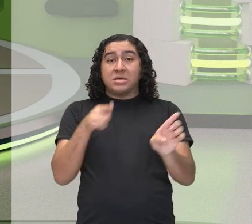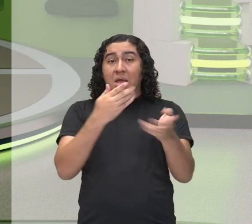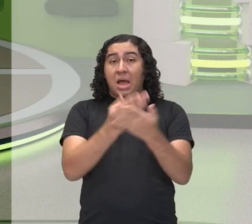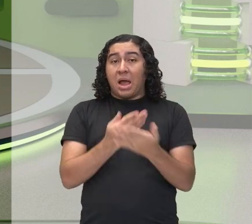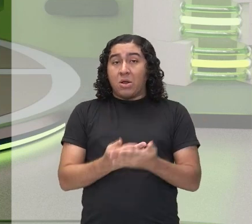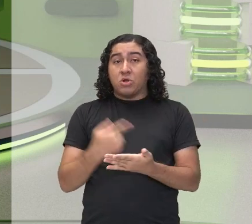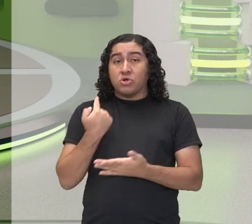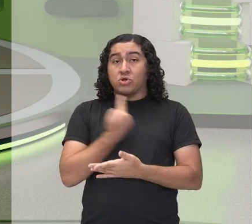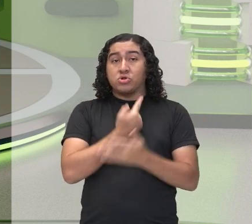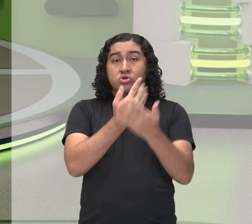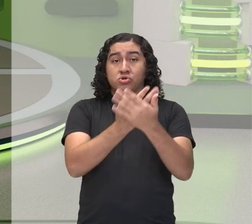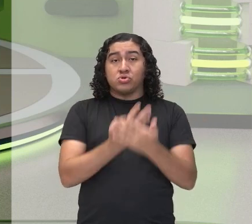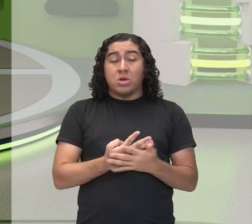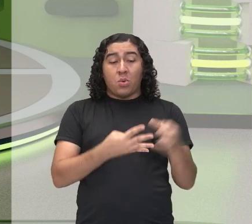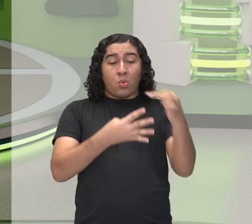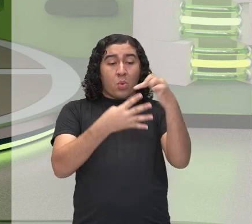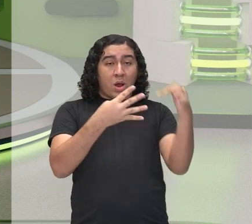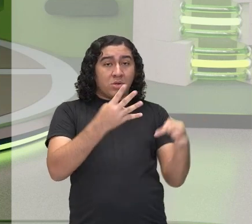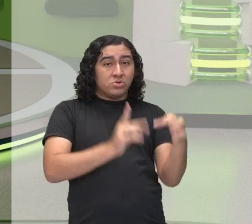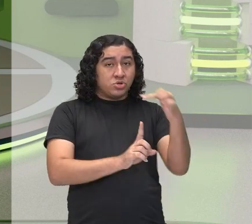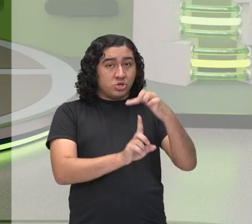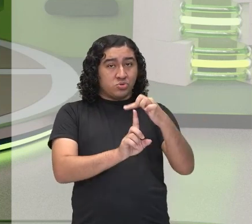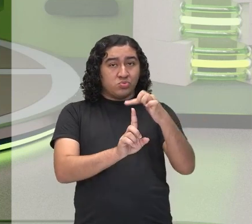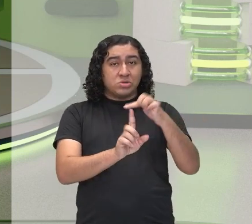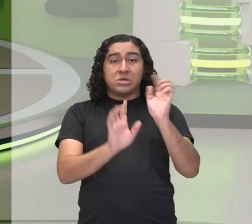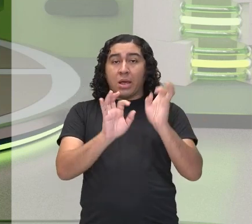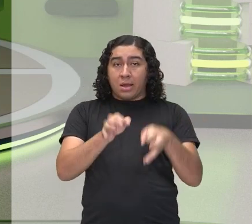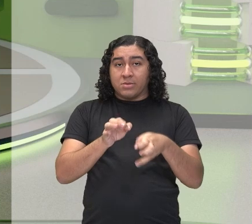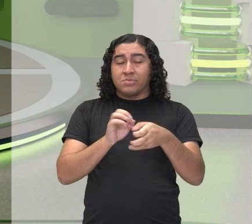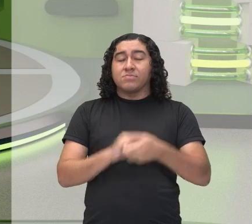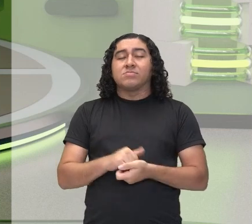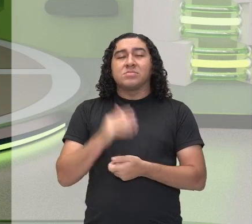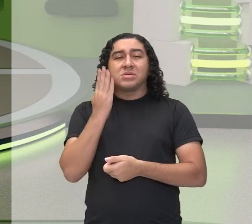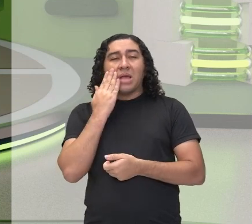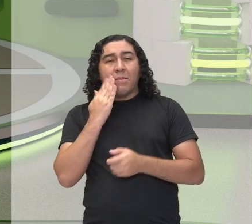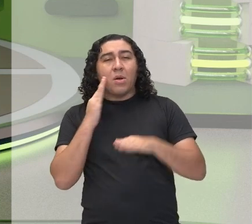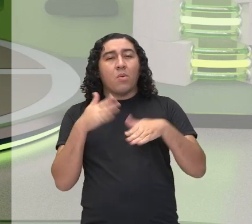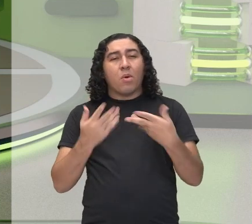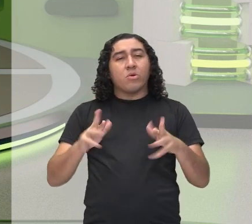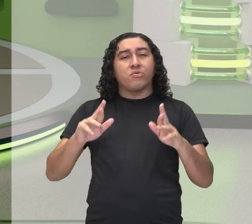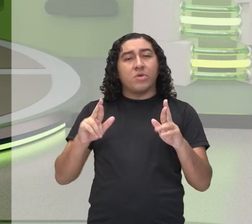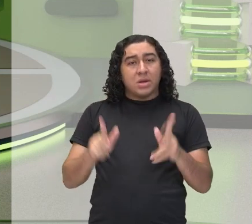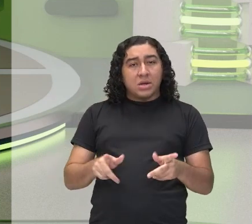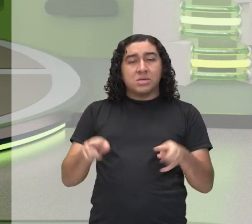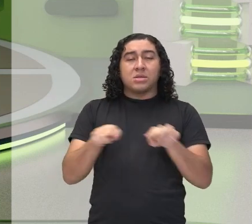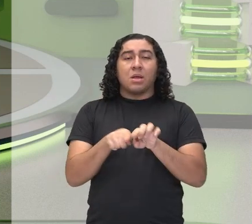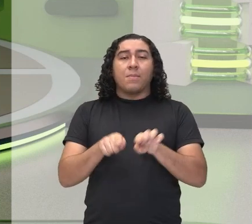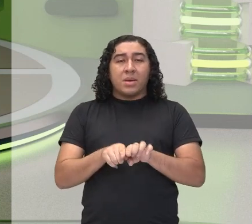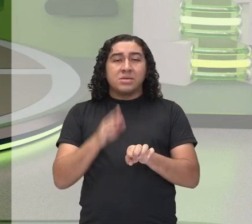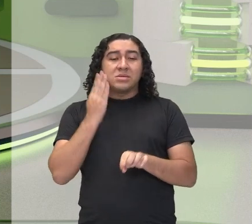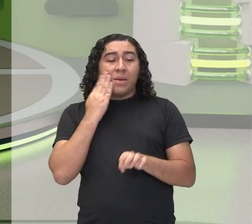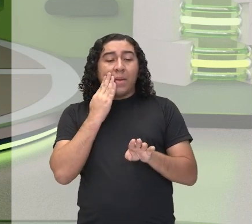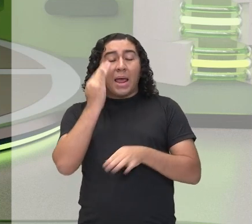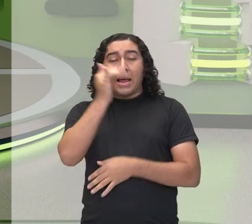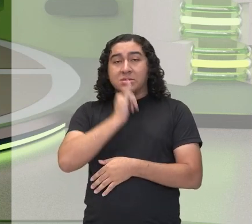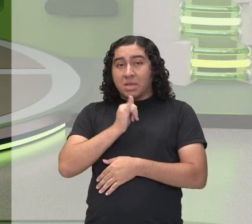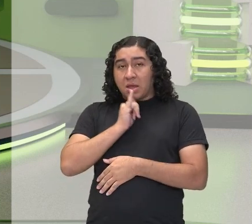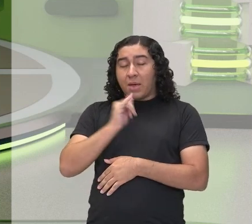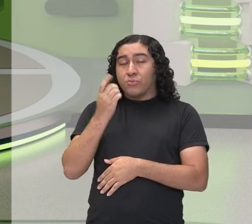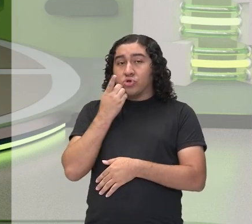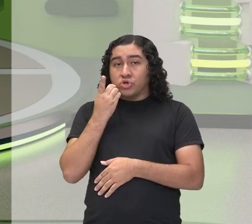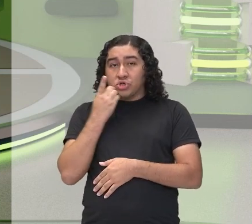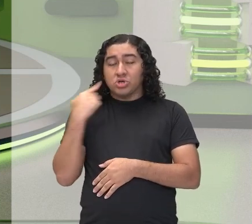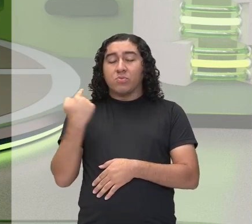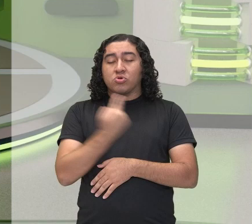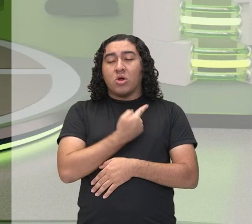estudar 4 tipos de energia. A gente vai diferenciar cada uma delas, a gente vai trazer exemplos do dia a dia para a